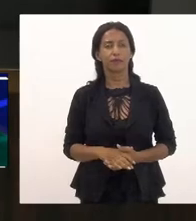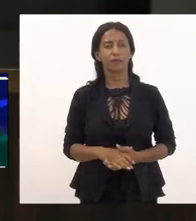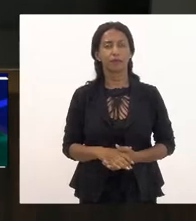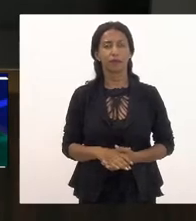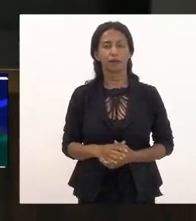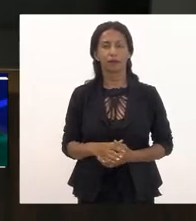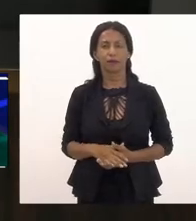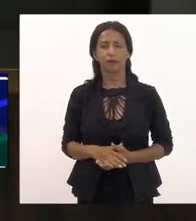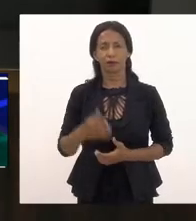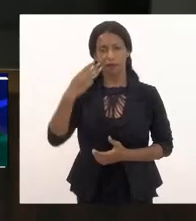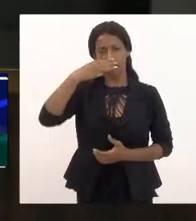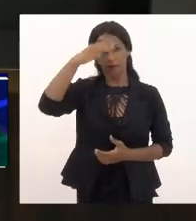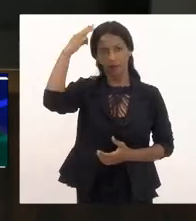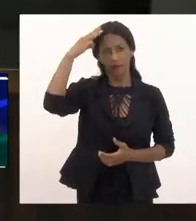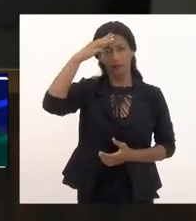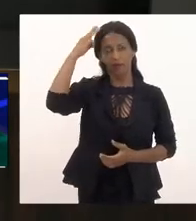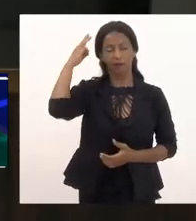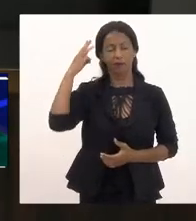Deputado Márcio Pacheco.